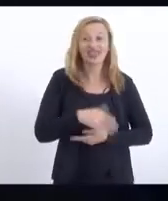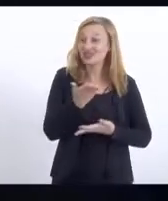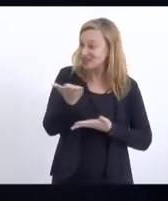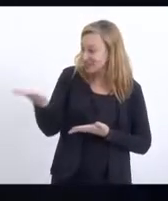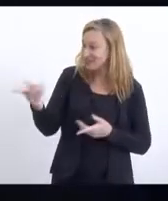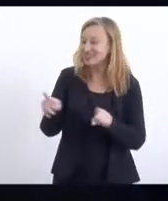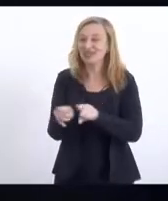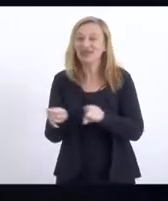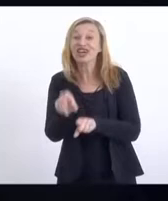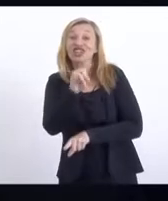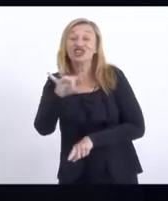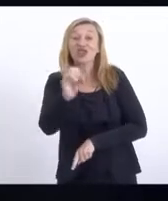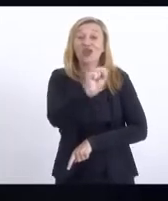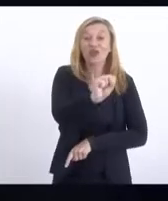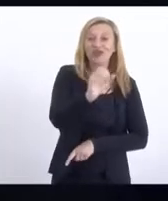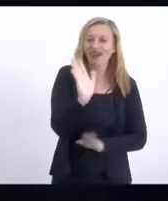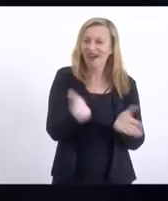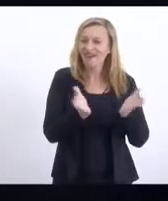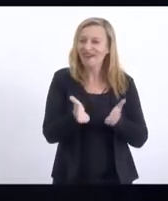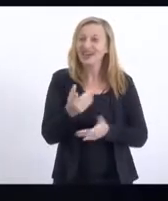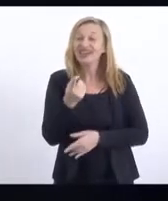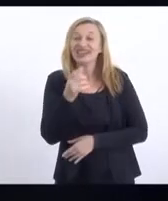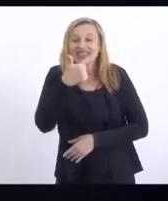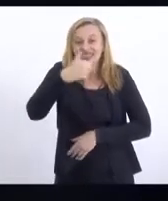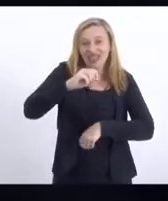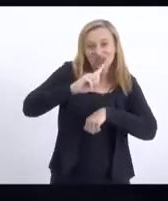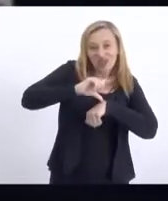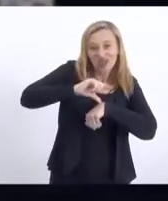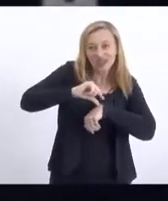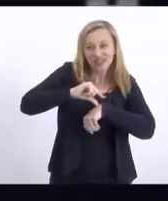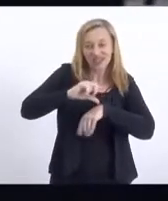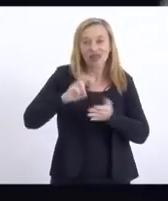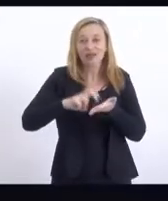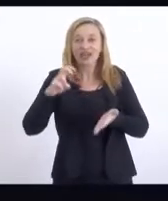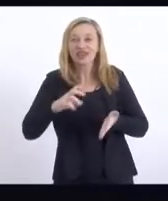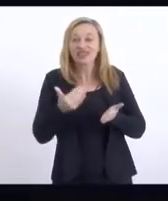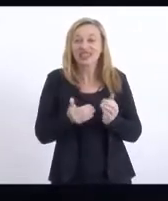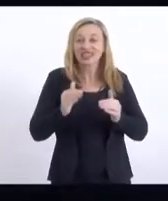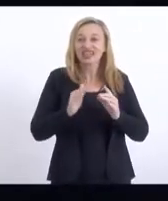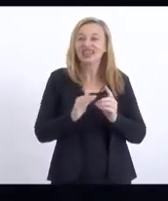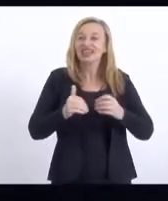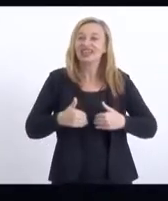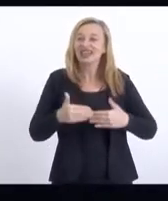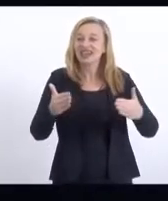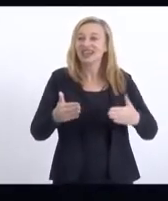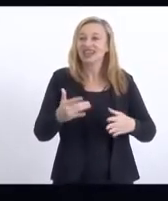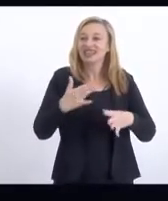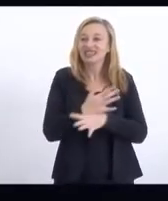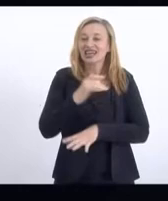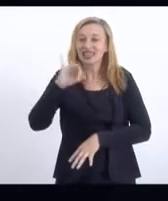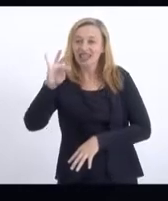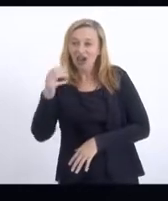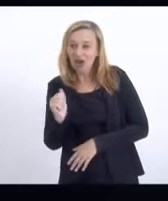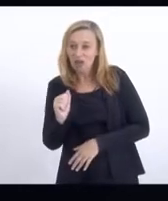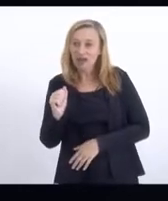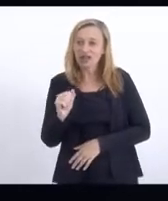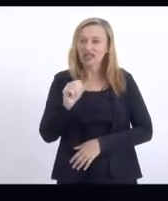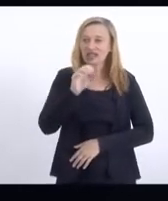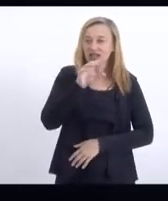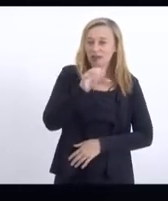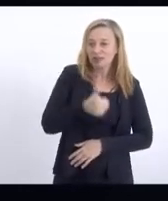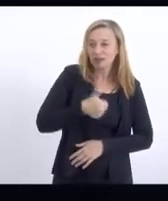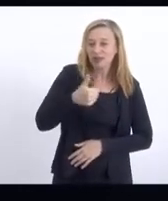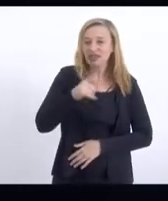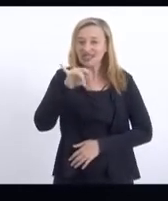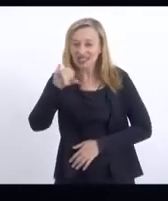vocês, no dia 8 agora, próximo, às 10 horas da manhã, vai ser inaugurado na cidade de Italva o primeiro CISB, Sim